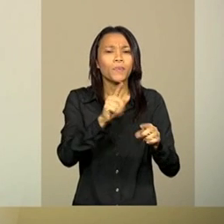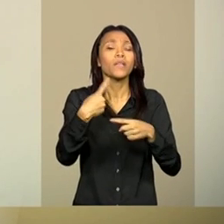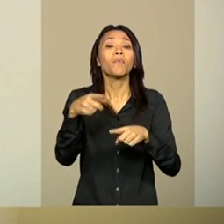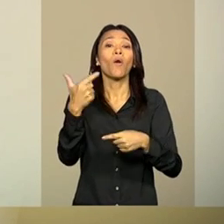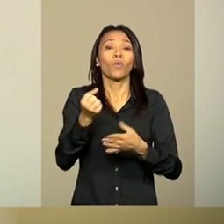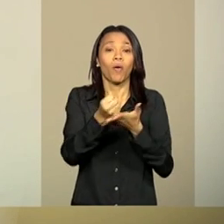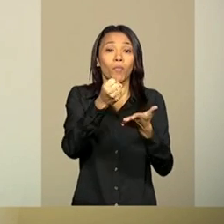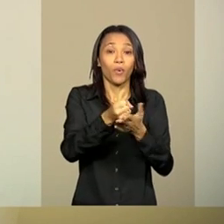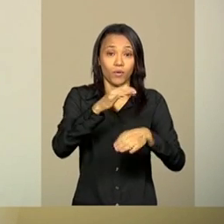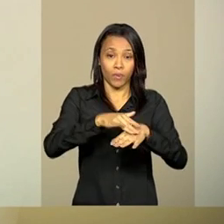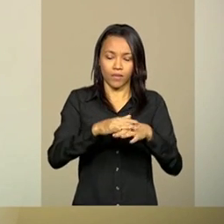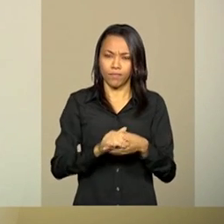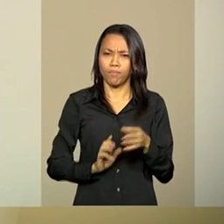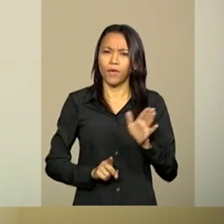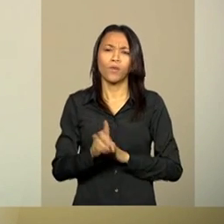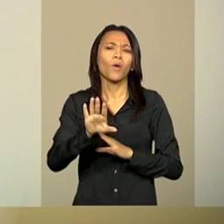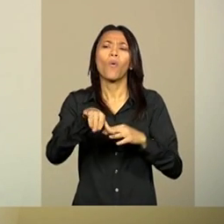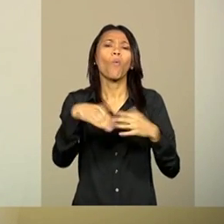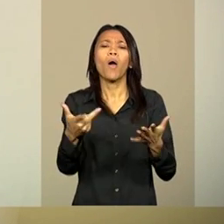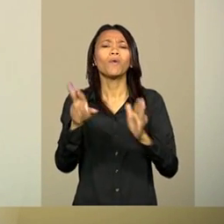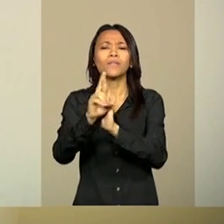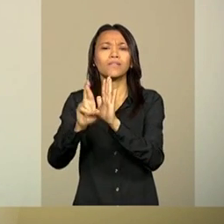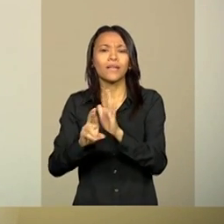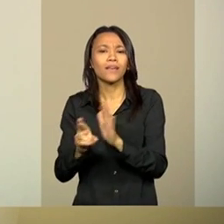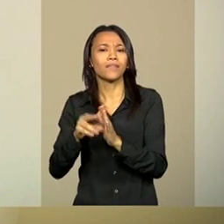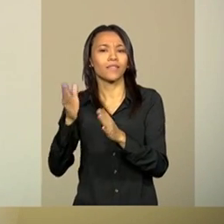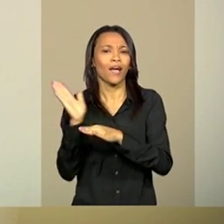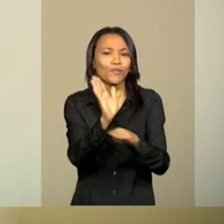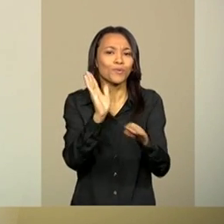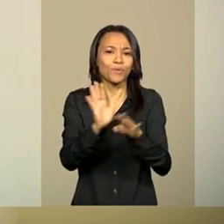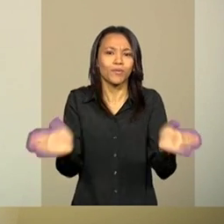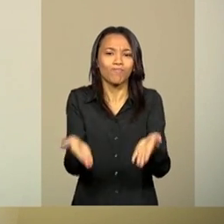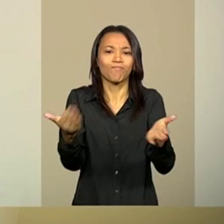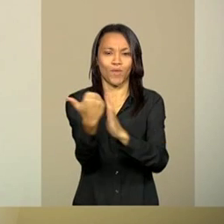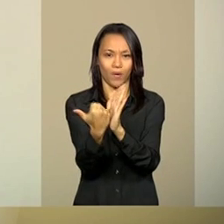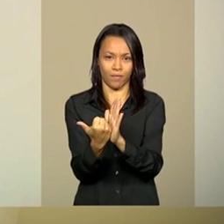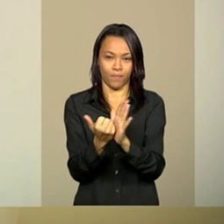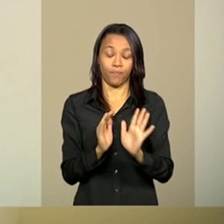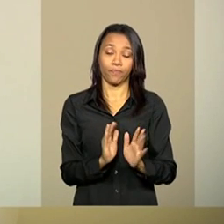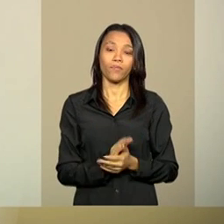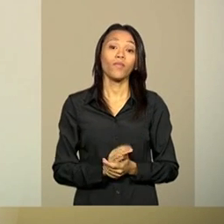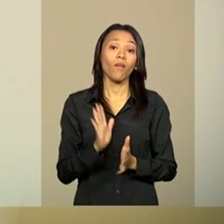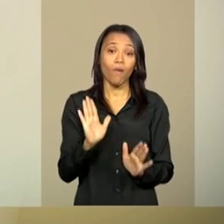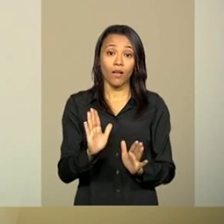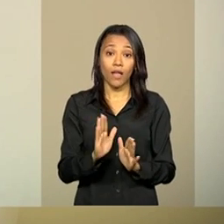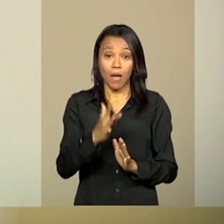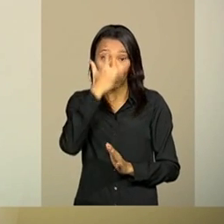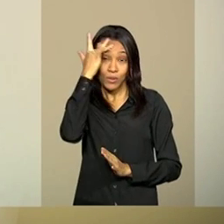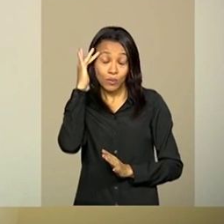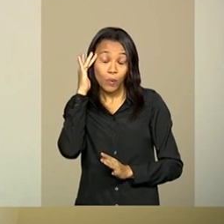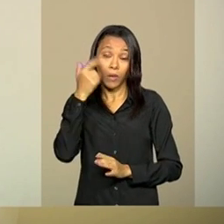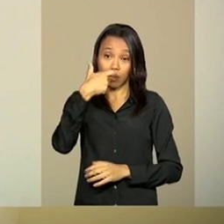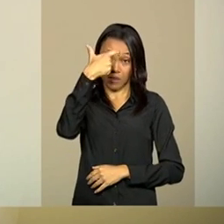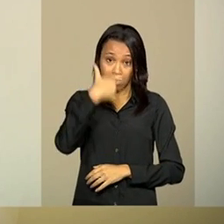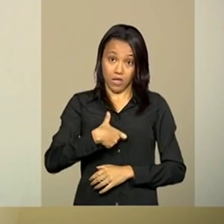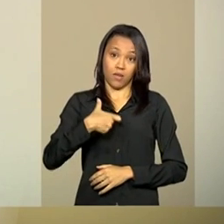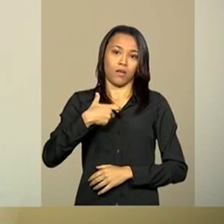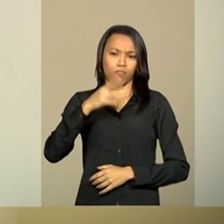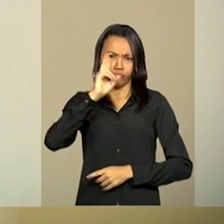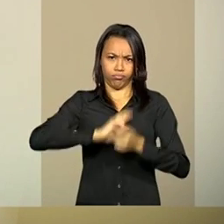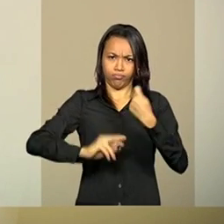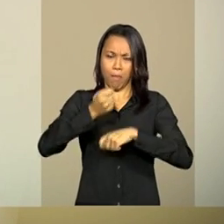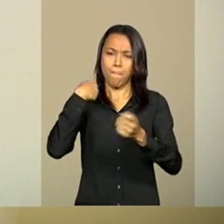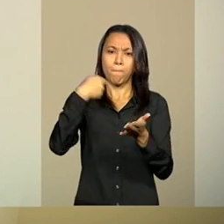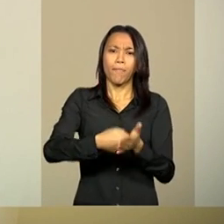vantagens o meio oferece para quem decidir abrir um negócio presidenta olha luciano o micro empreendedor individual paga menos imposto